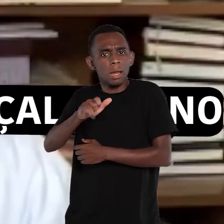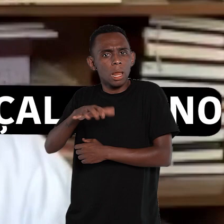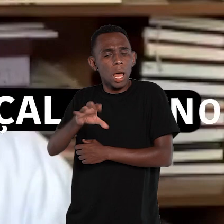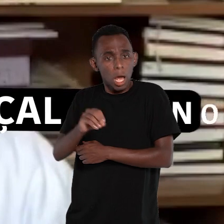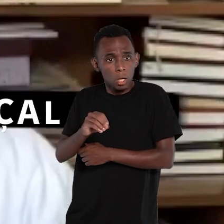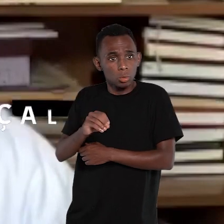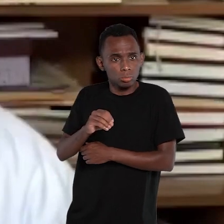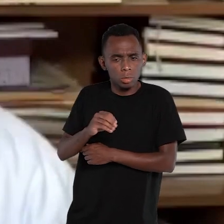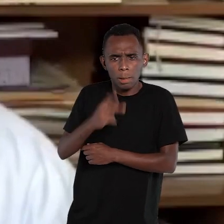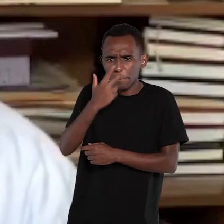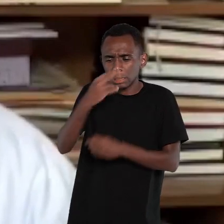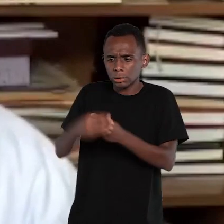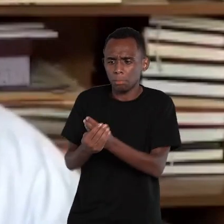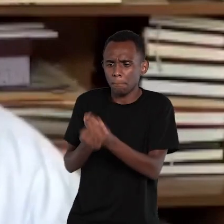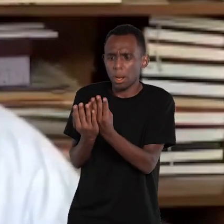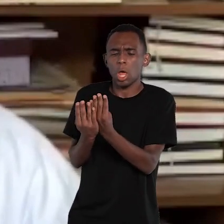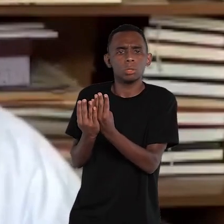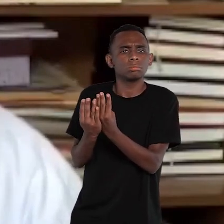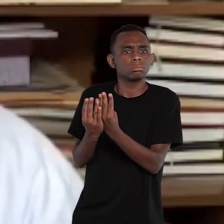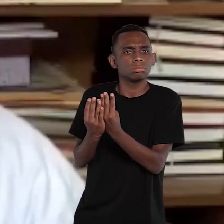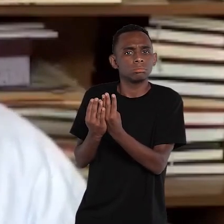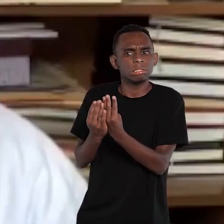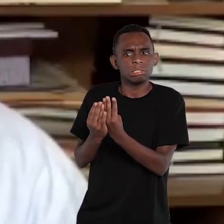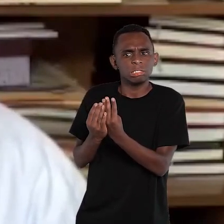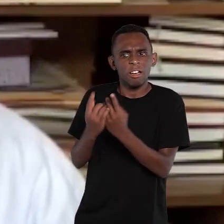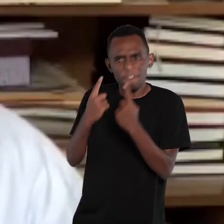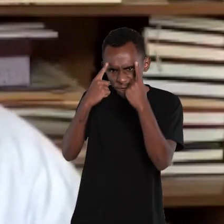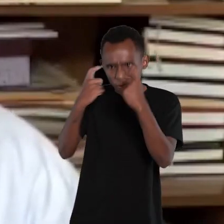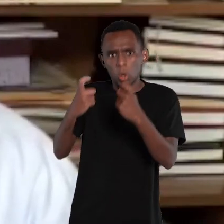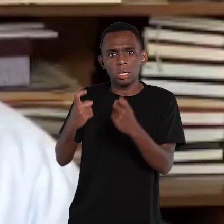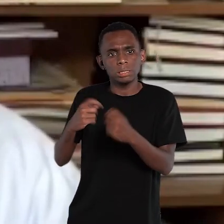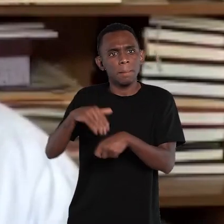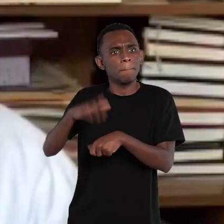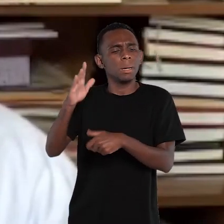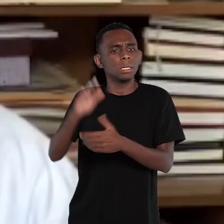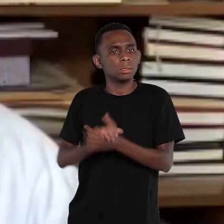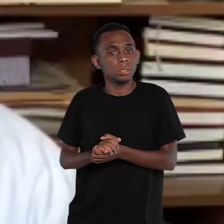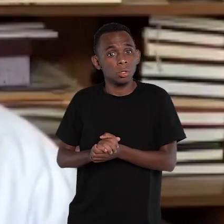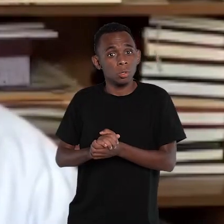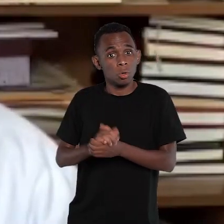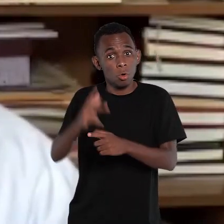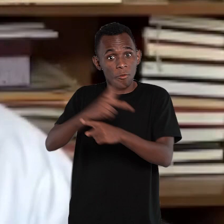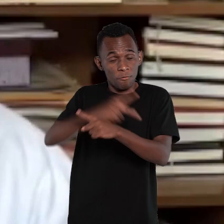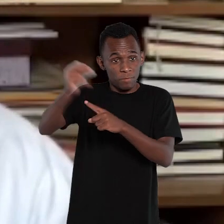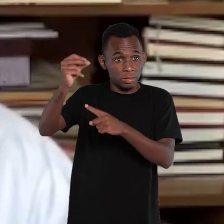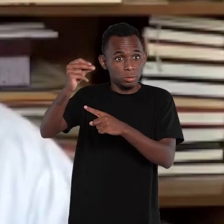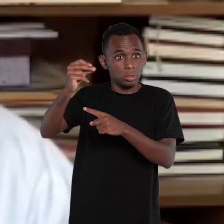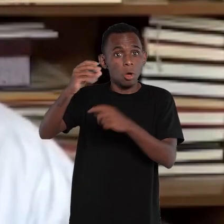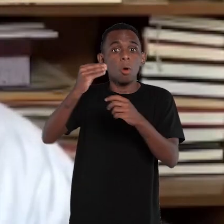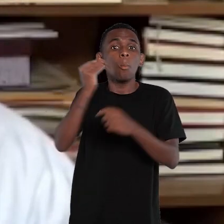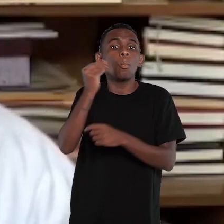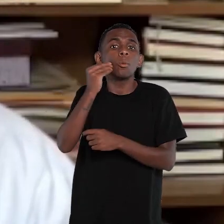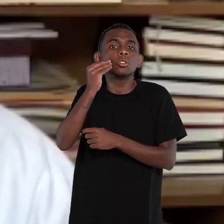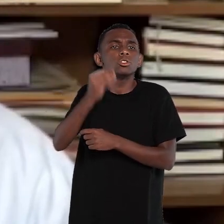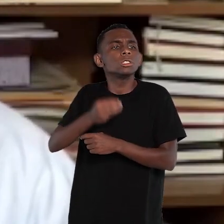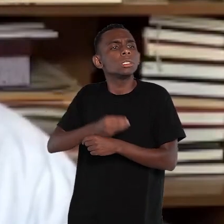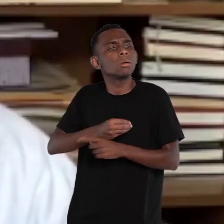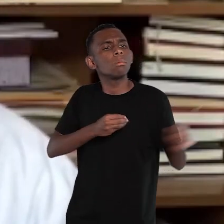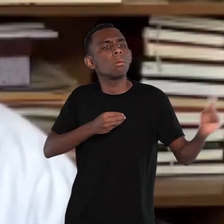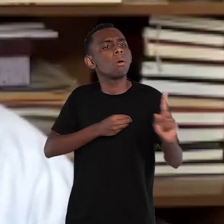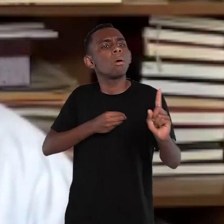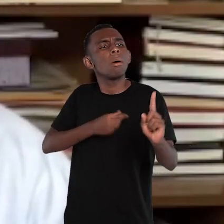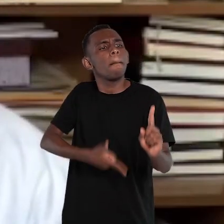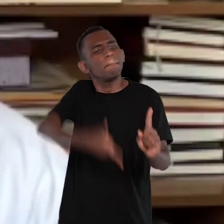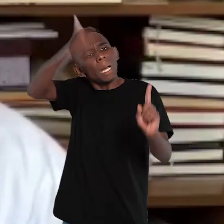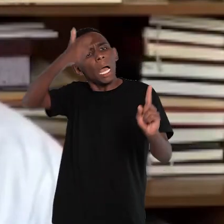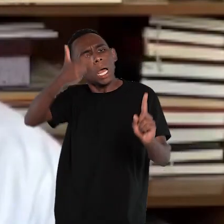Balaio é um tipo de truco que inventamos, mais agressivo, que dava ao vencedor o direito de ser o primeiro a atirar no próximo